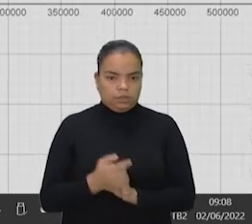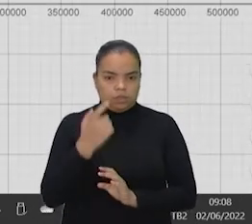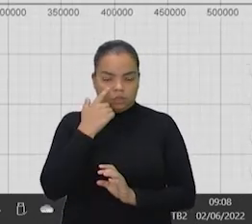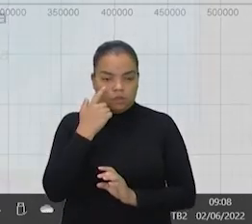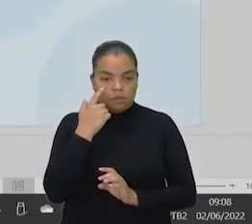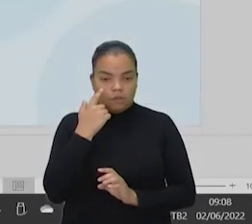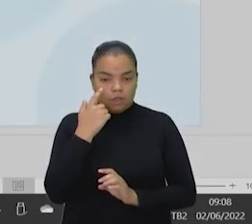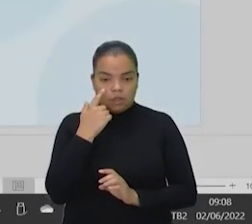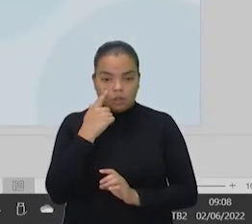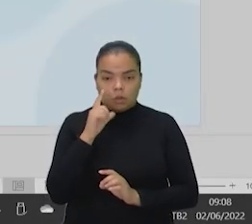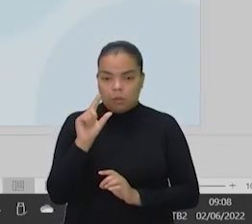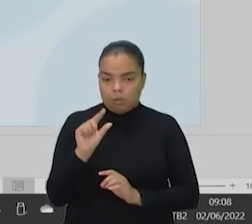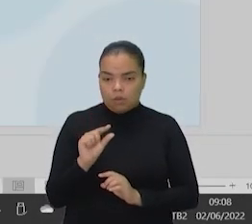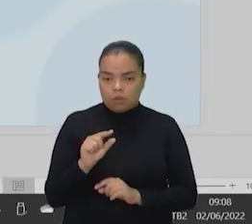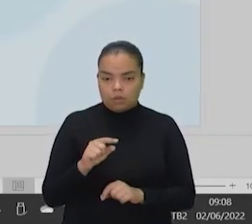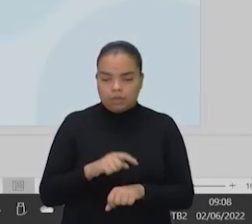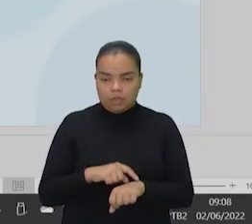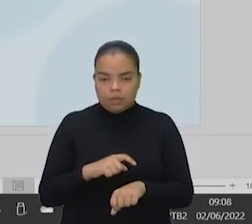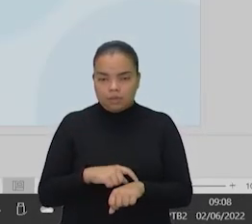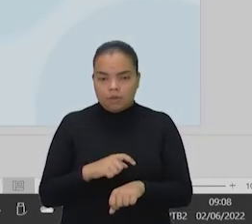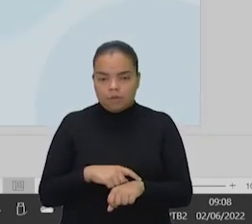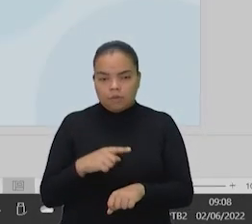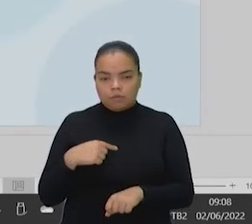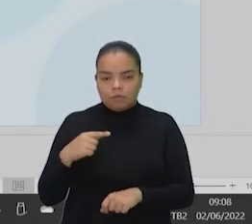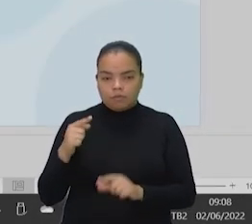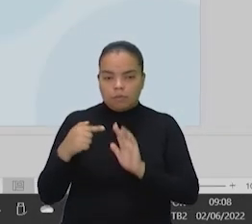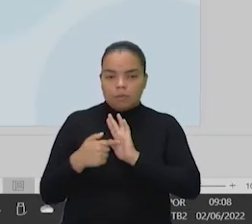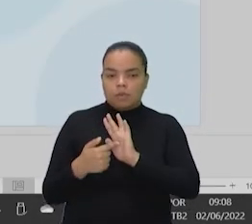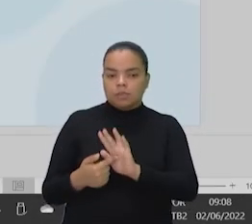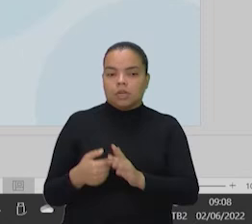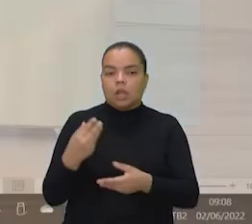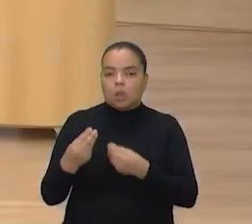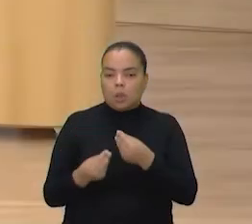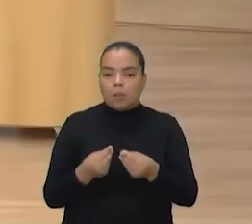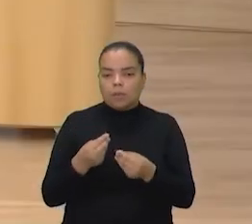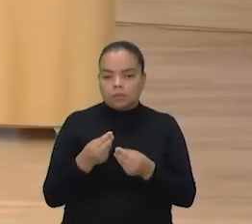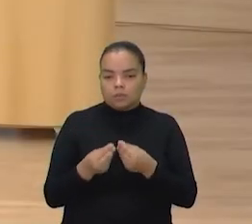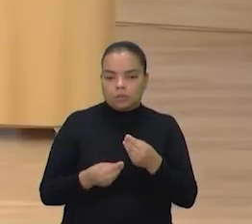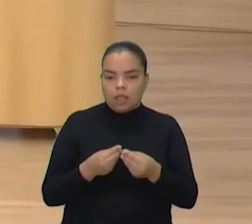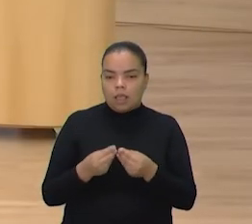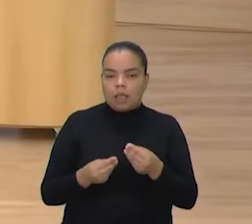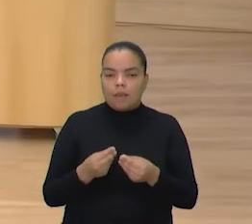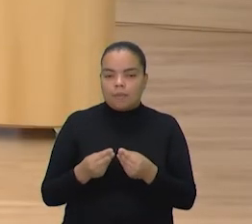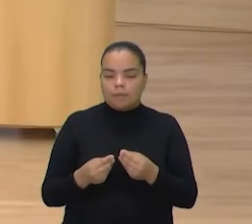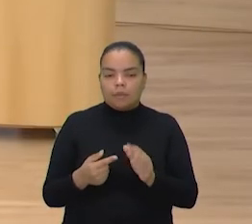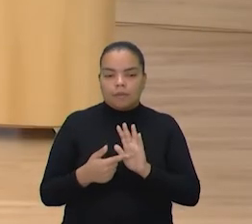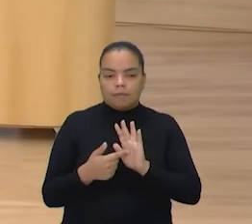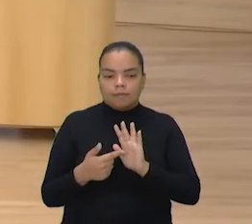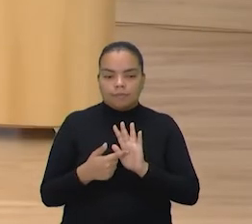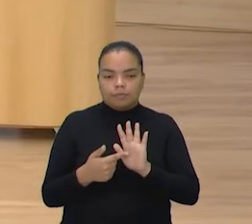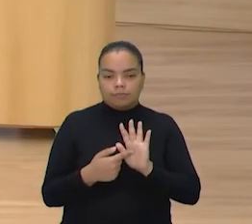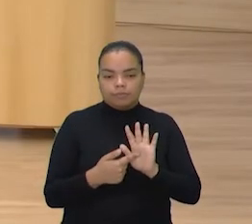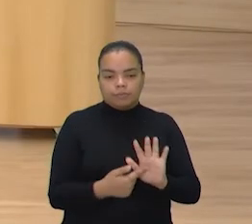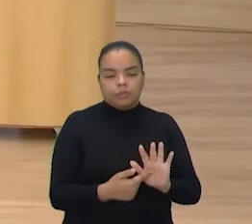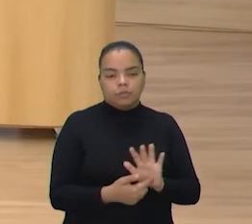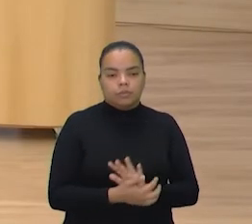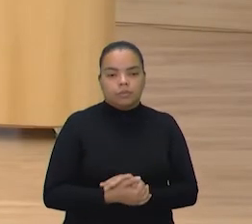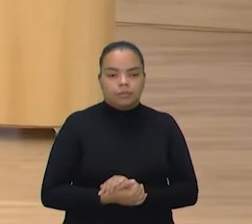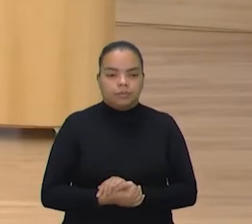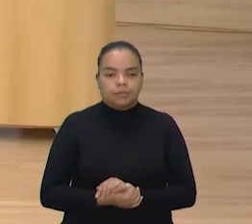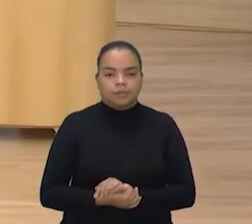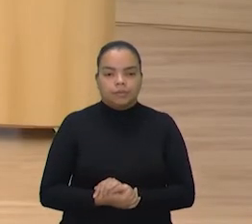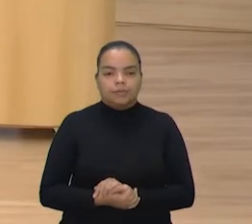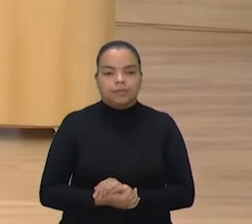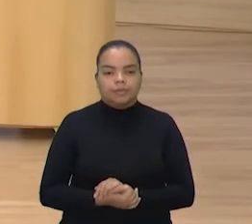Bom, eu estou com pouco tempo, eu vou voltar lá na minha telinha e vou mostrar para vocês como que ficou este gráfico aqui, deixa eu